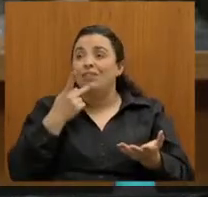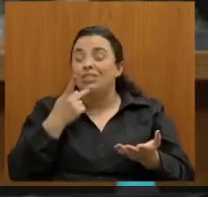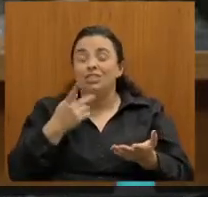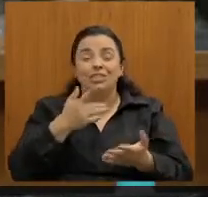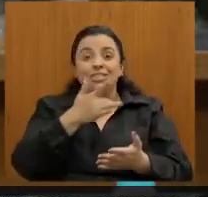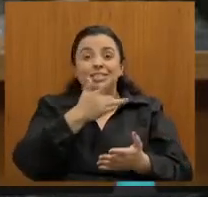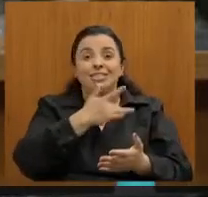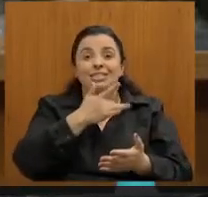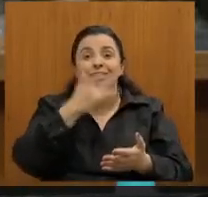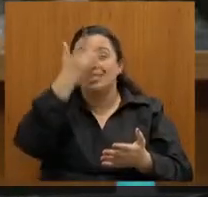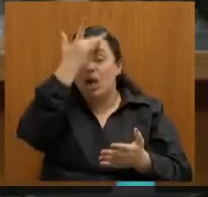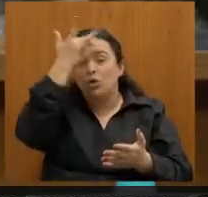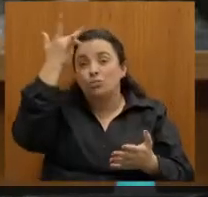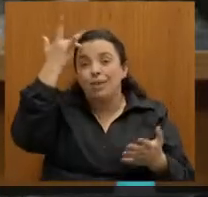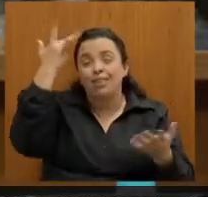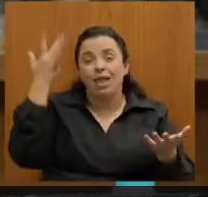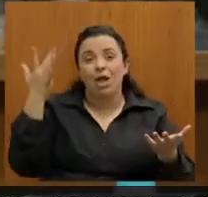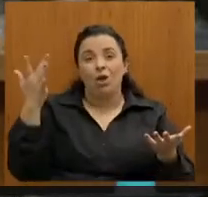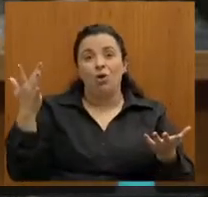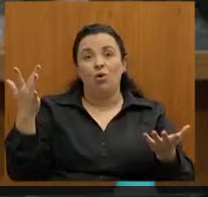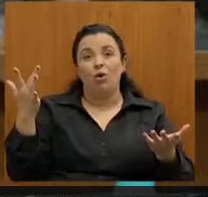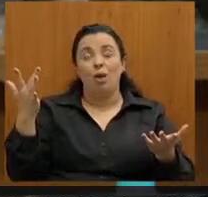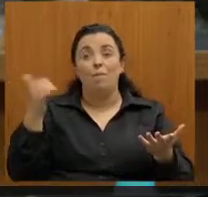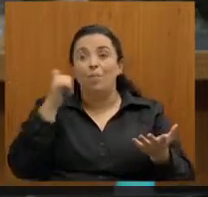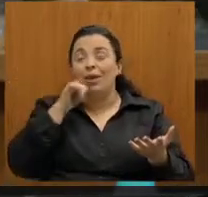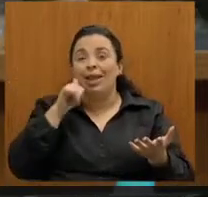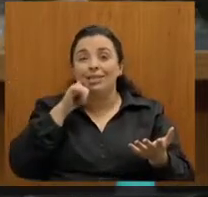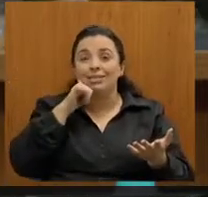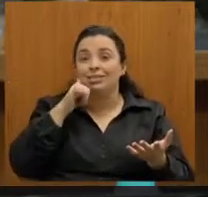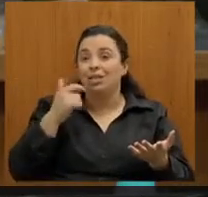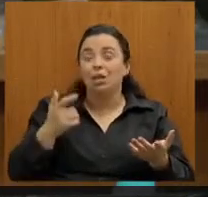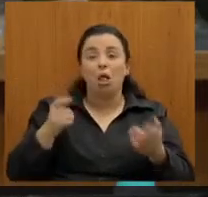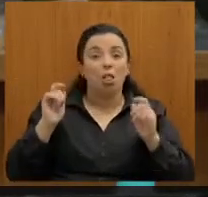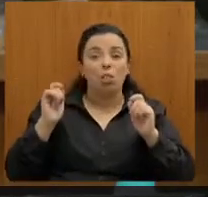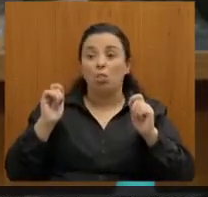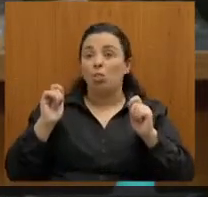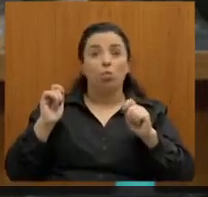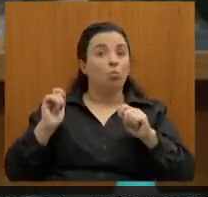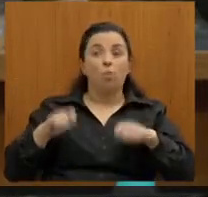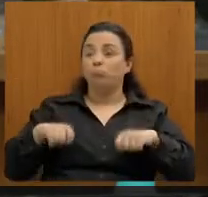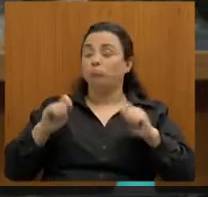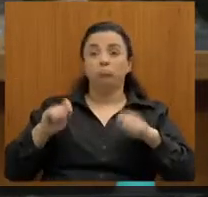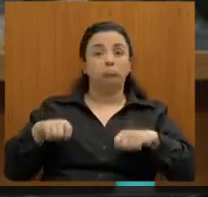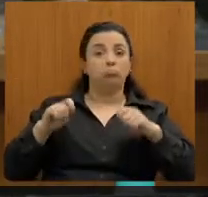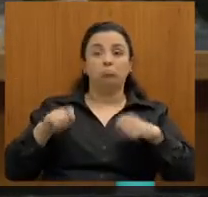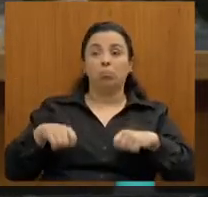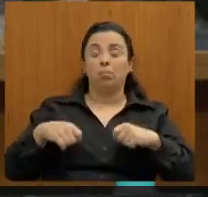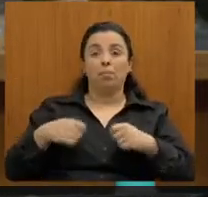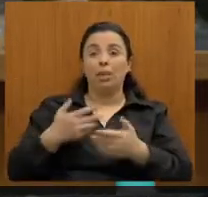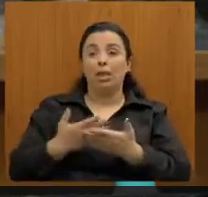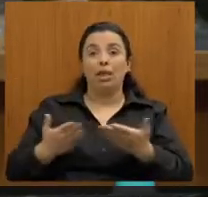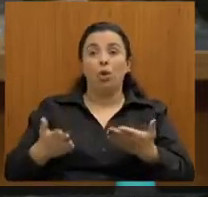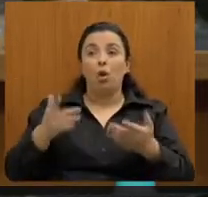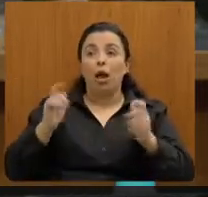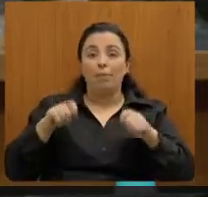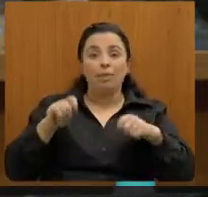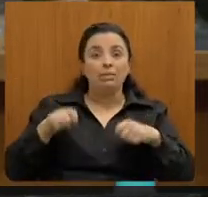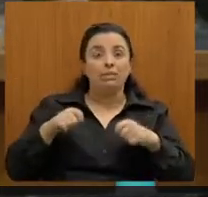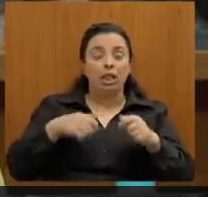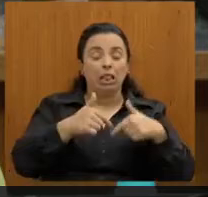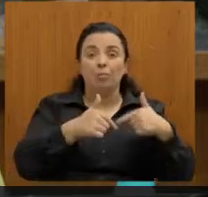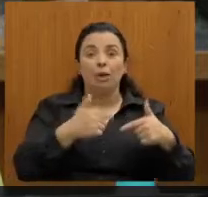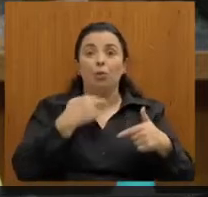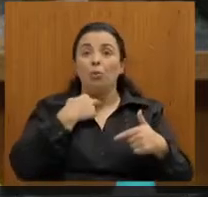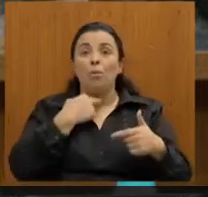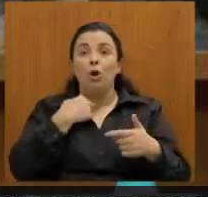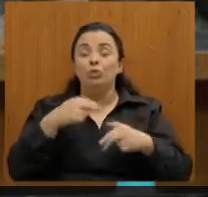mulheres que estarão em capacitados para o mercado de trabalho dados seu grau de depressão bom então é não é à toa